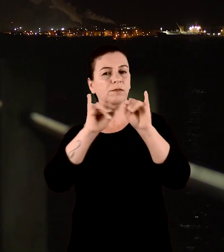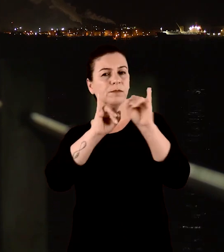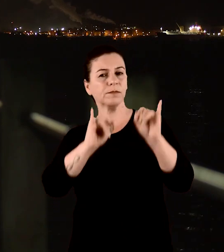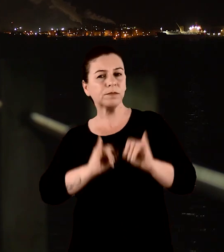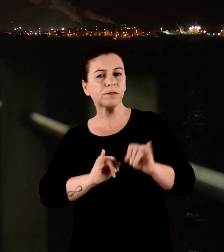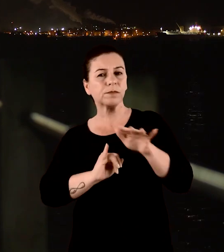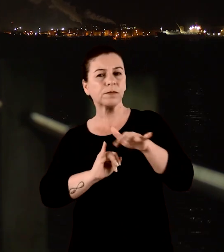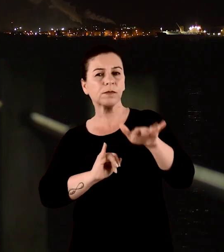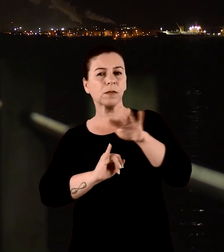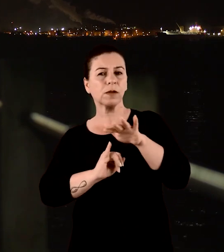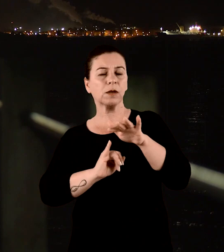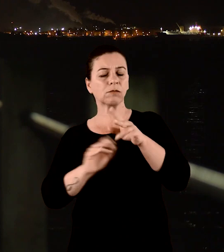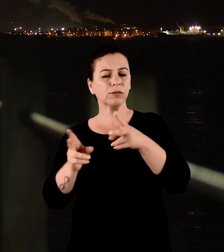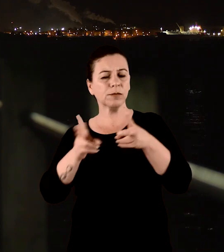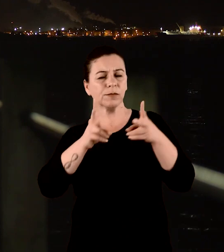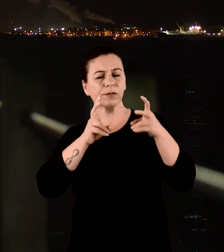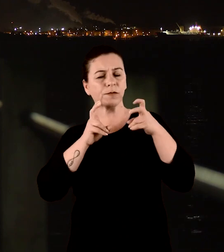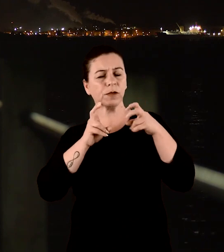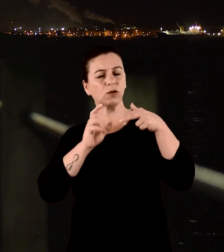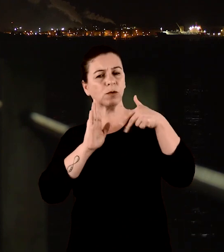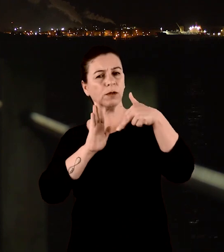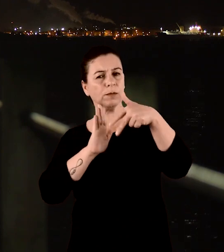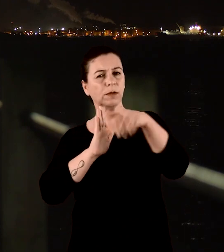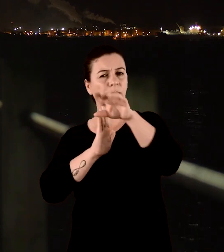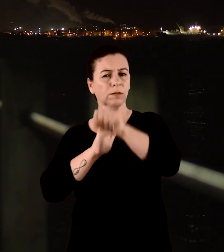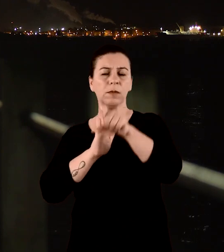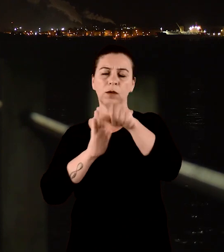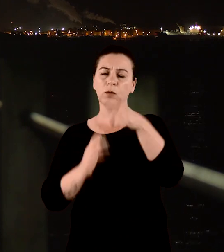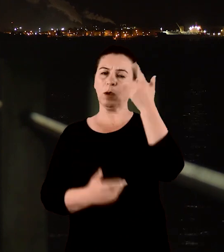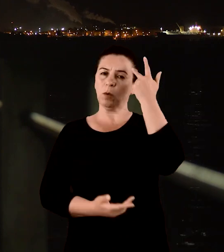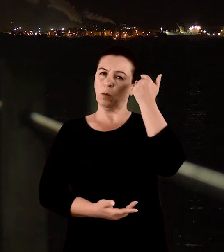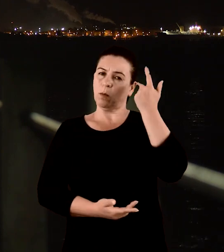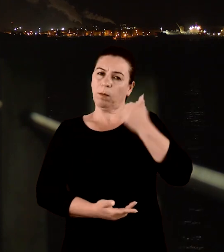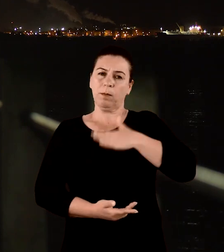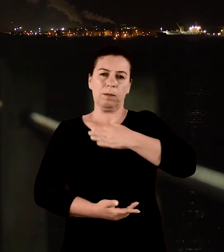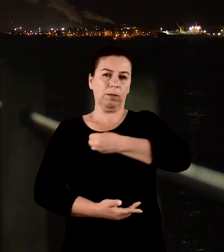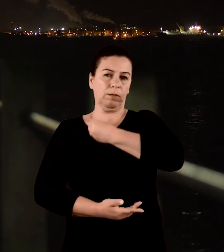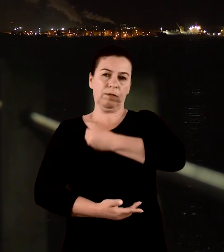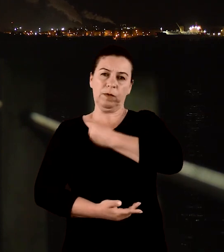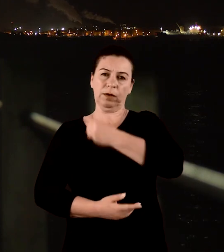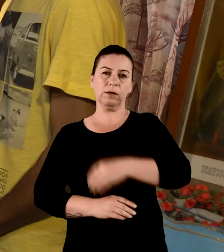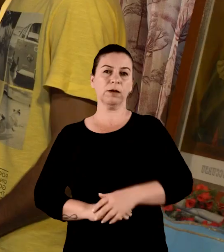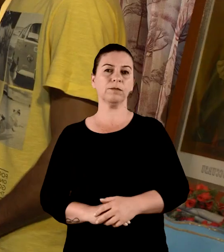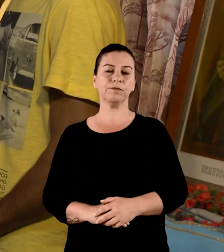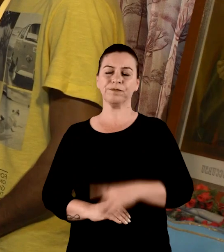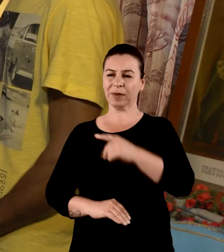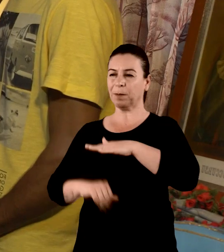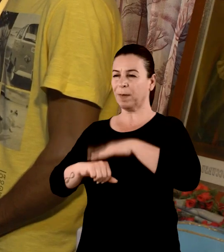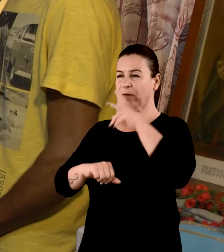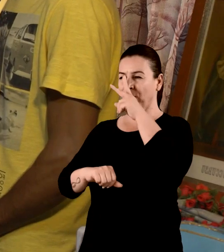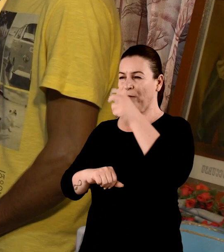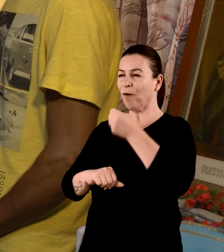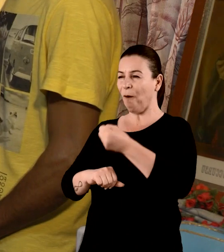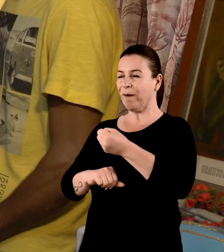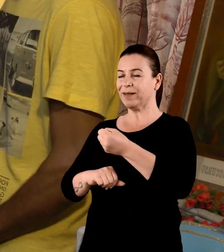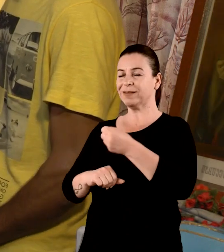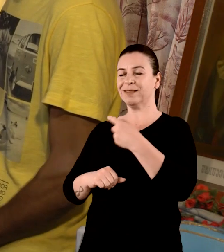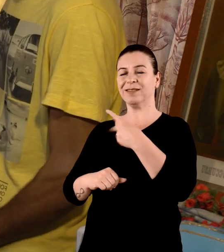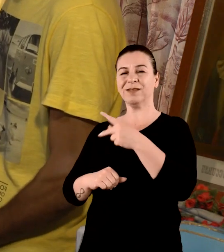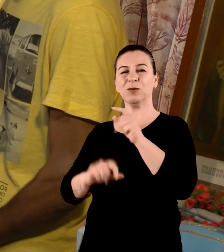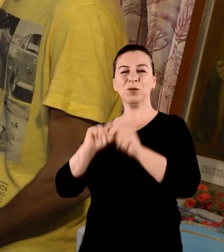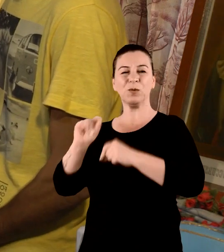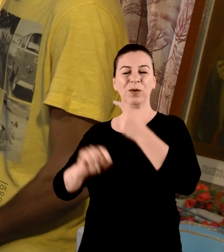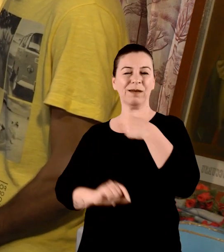fazer o resgate de uma peça, e eu me vejo caminhando e indo buscar. Isso é comum na minha vida. É mais forte,